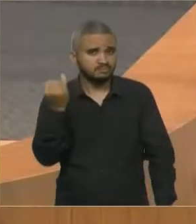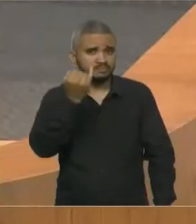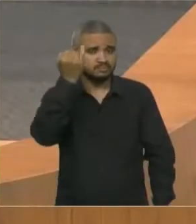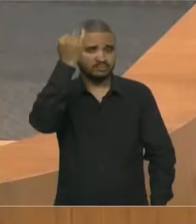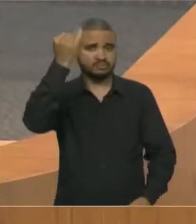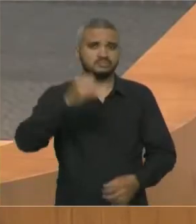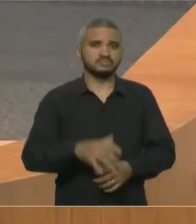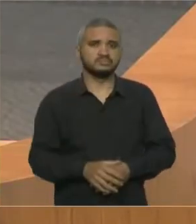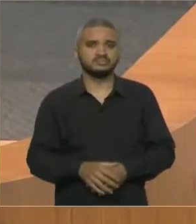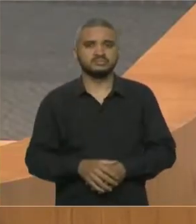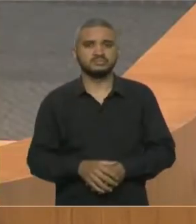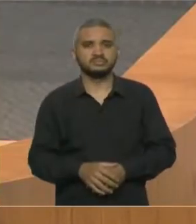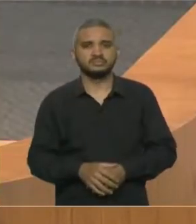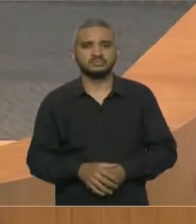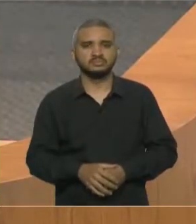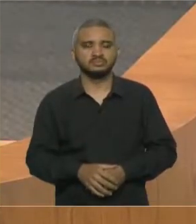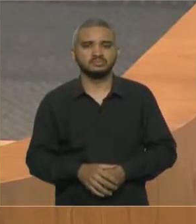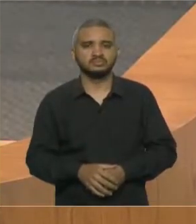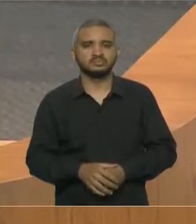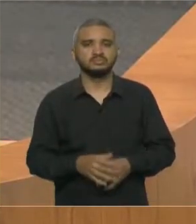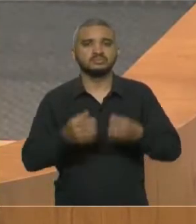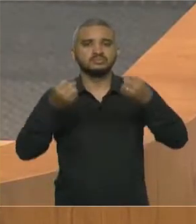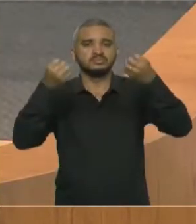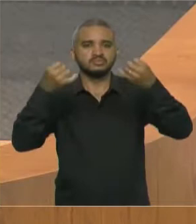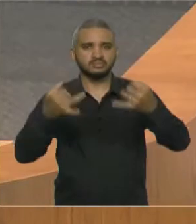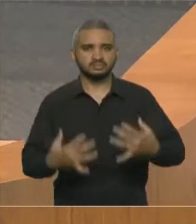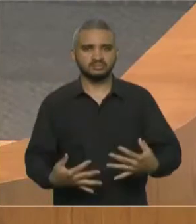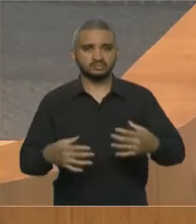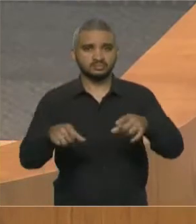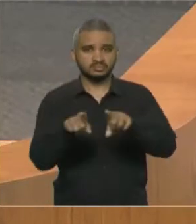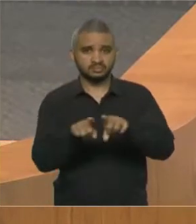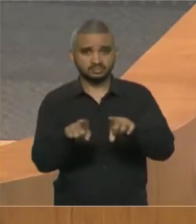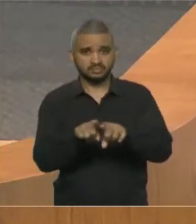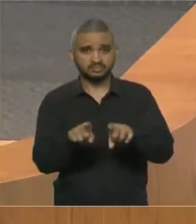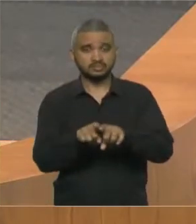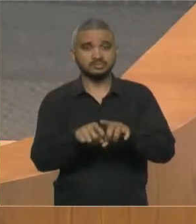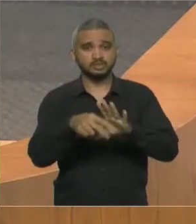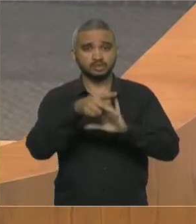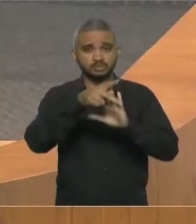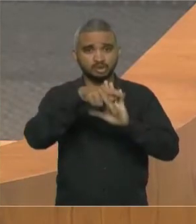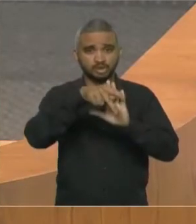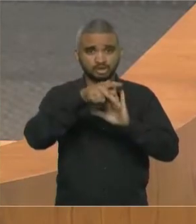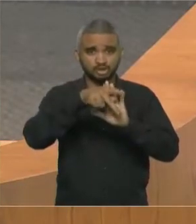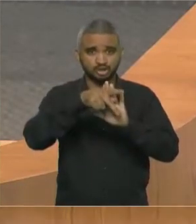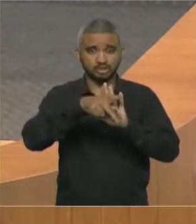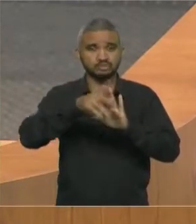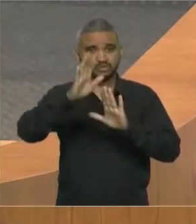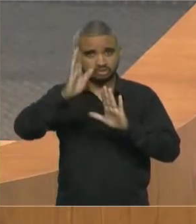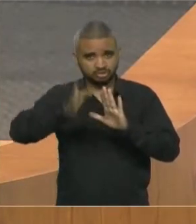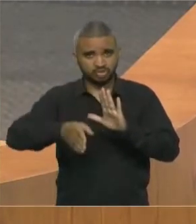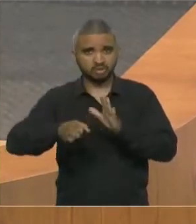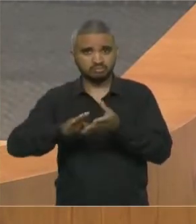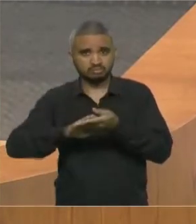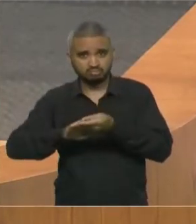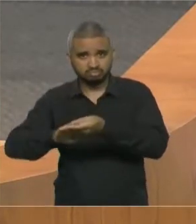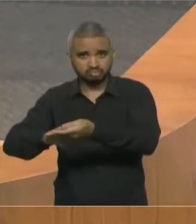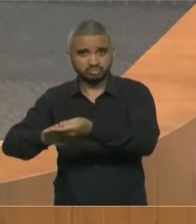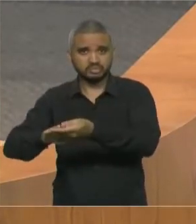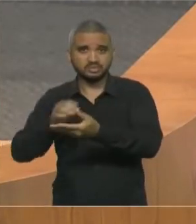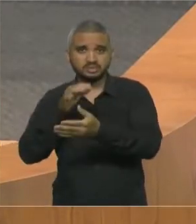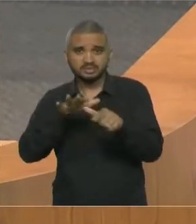comemoramos o nosso dia, para falar também para vocês de um projeto que nós protocolamos na última